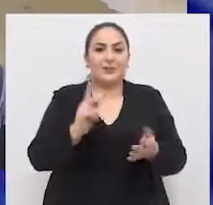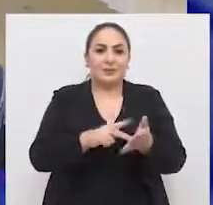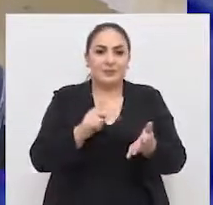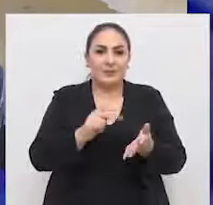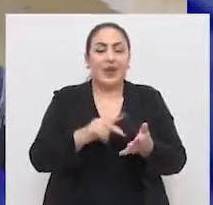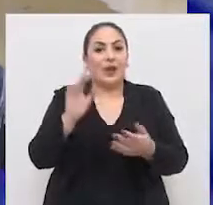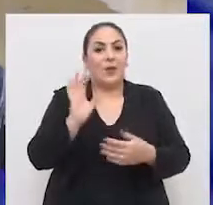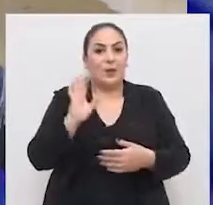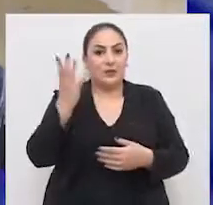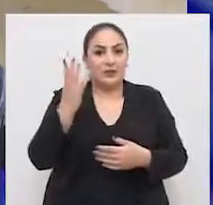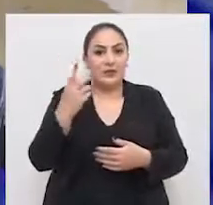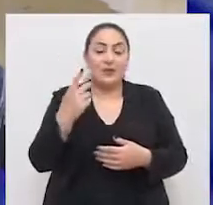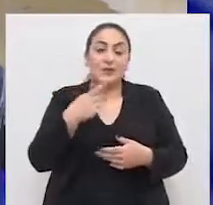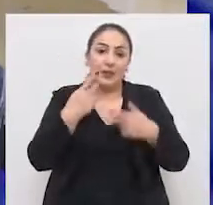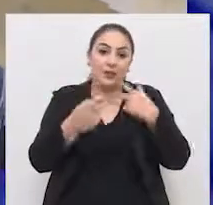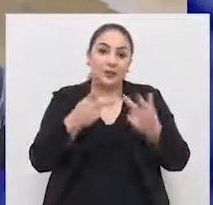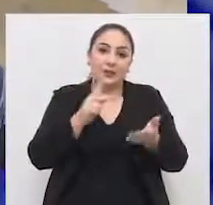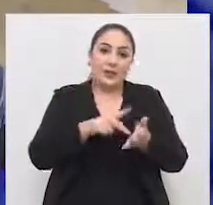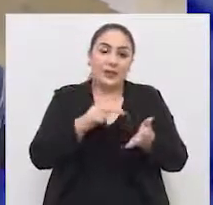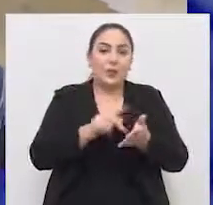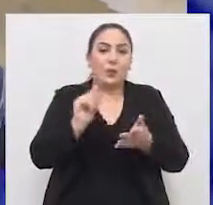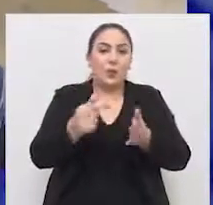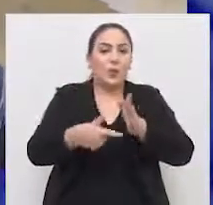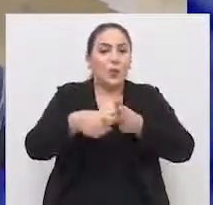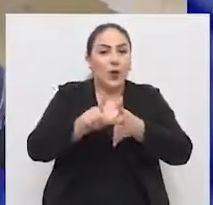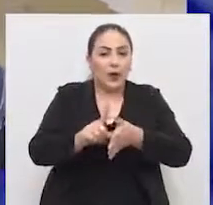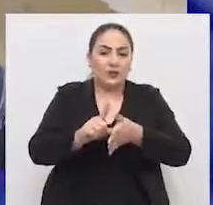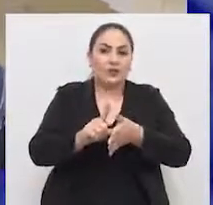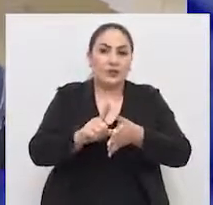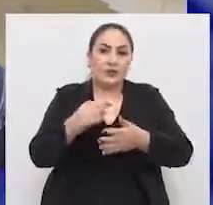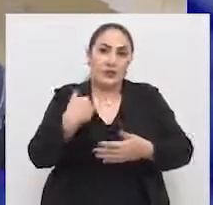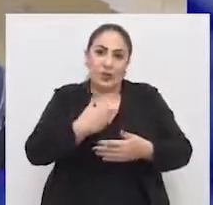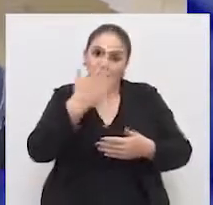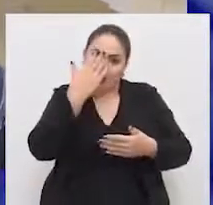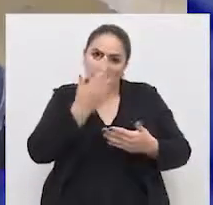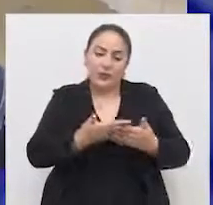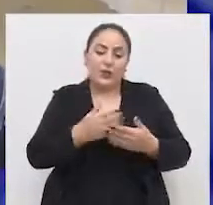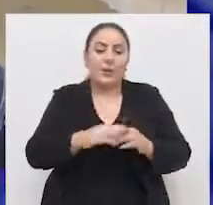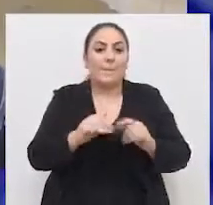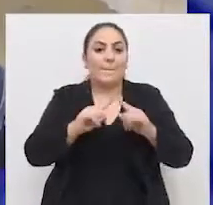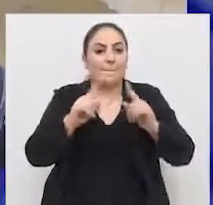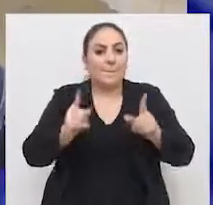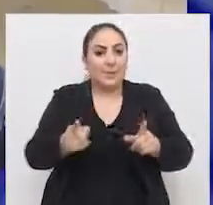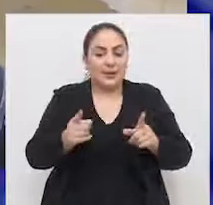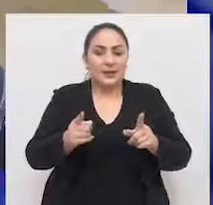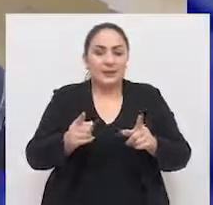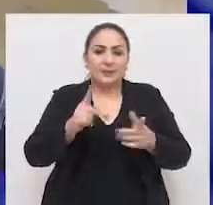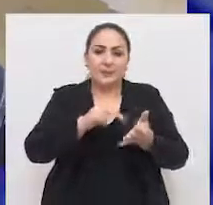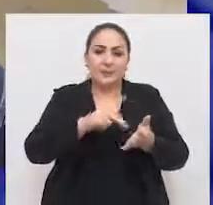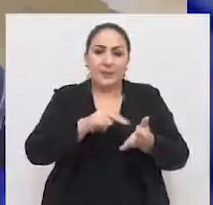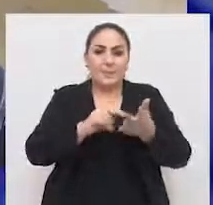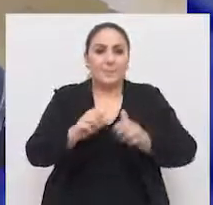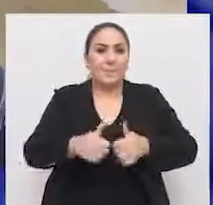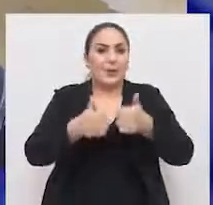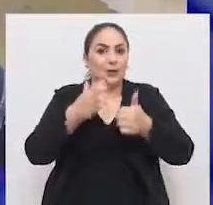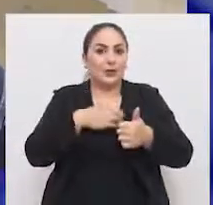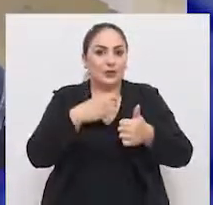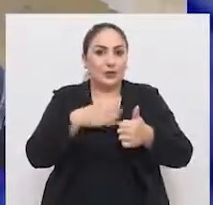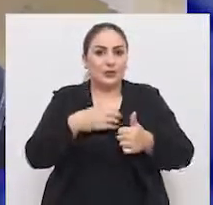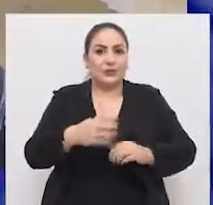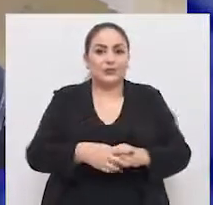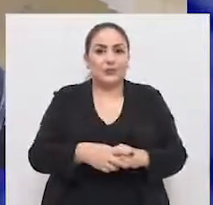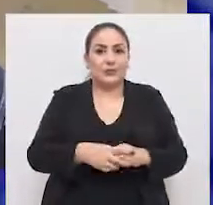e realmente aconteceu, para ser sincero, até um pouco antes do que acreditava, né? E realmente da melhor maneira,